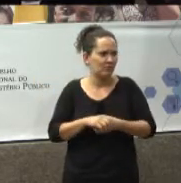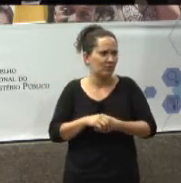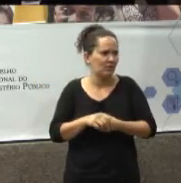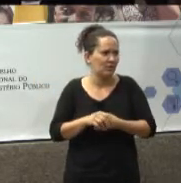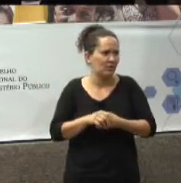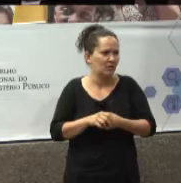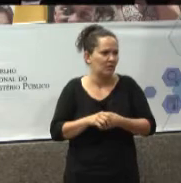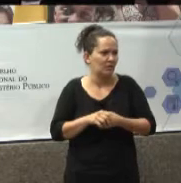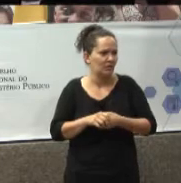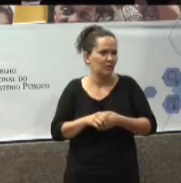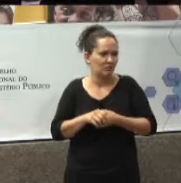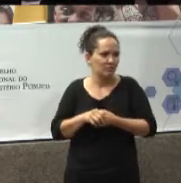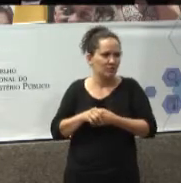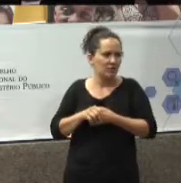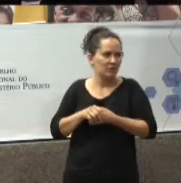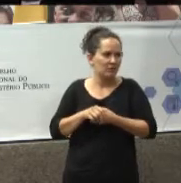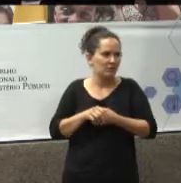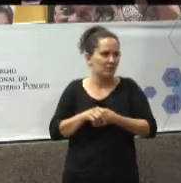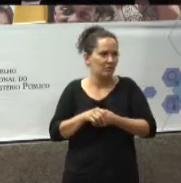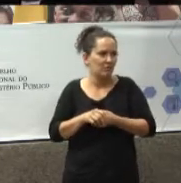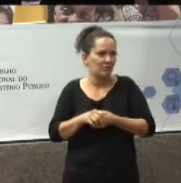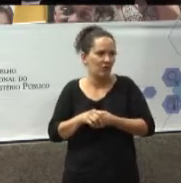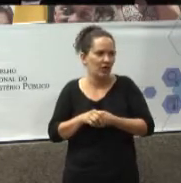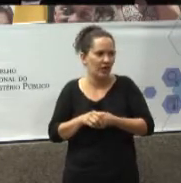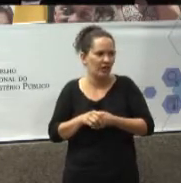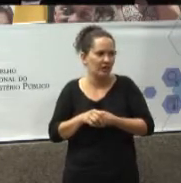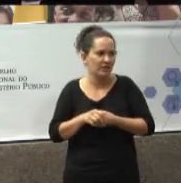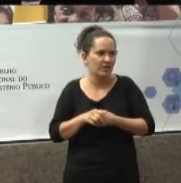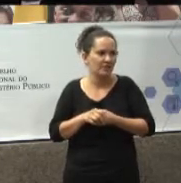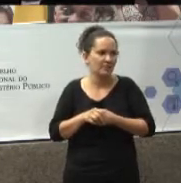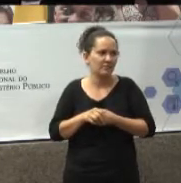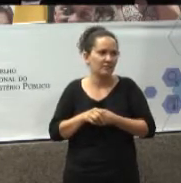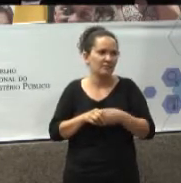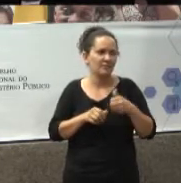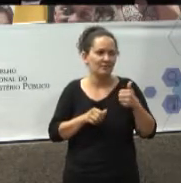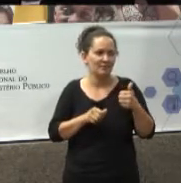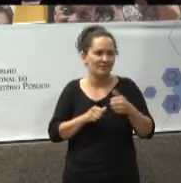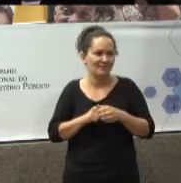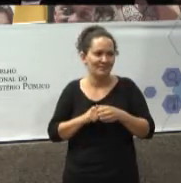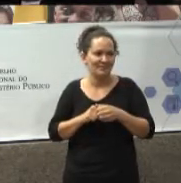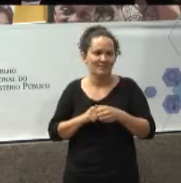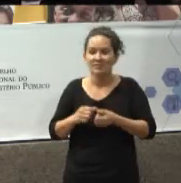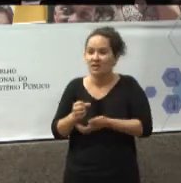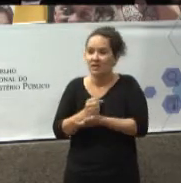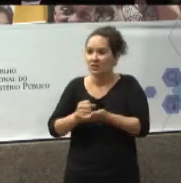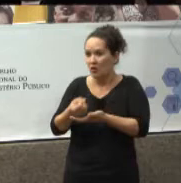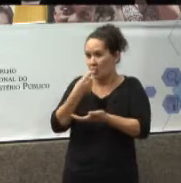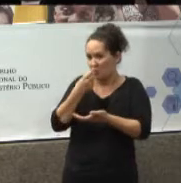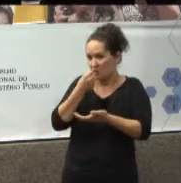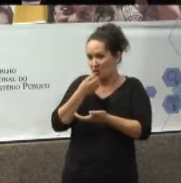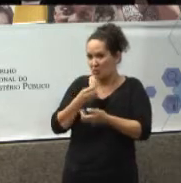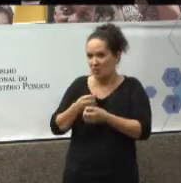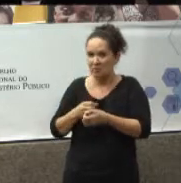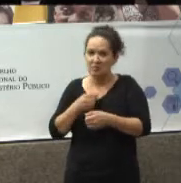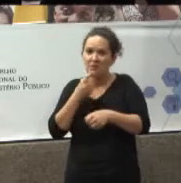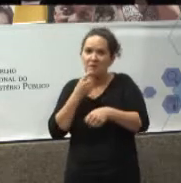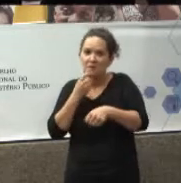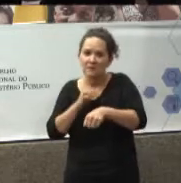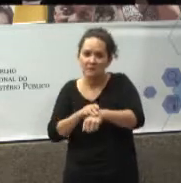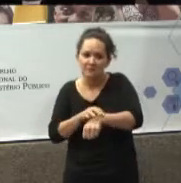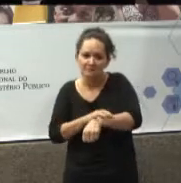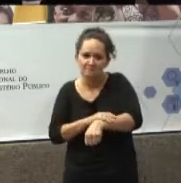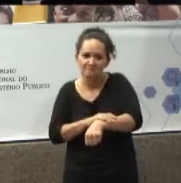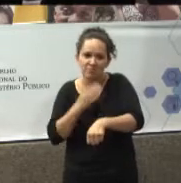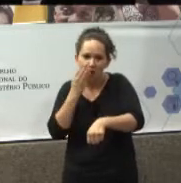explicar que off label ou então nós temos um medicamento victoza por exemplo que ela é esse medicamento é para diabetes a bula do remédio